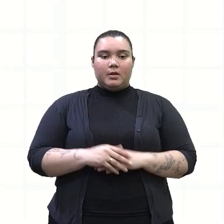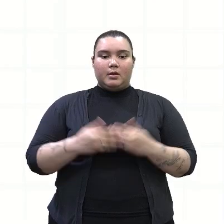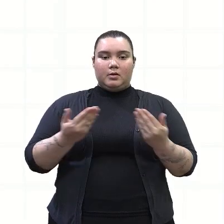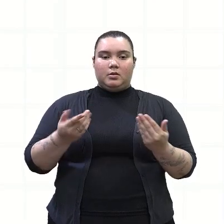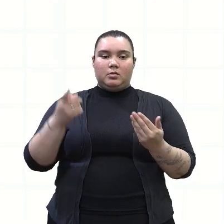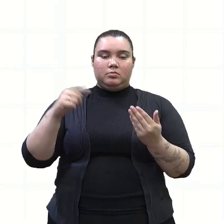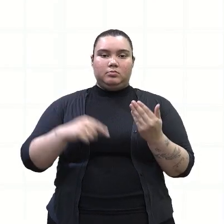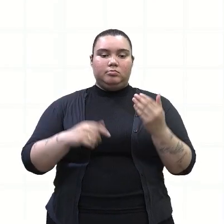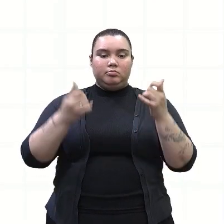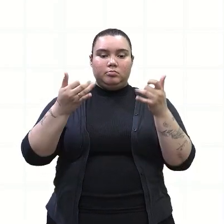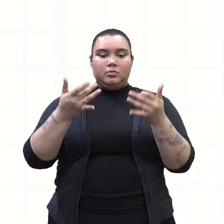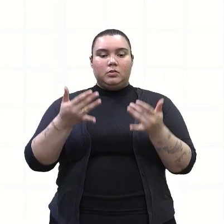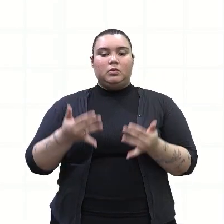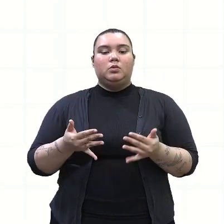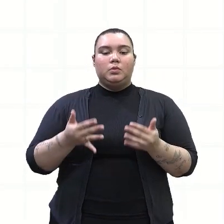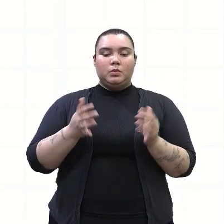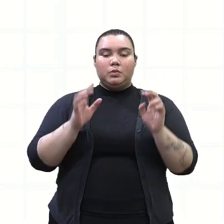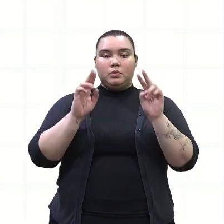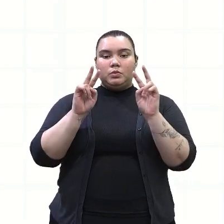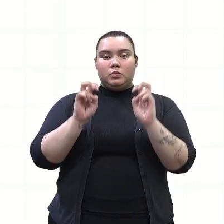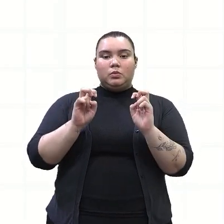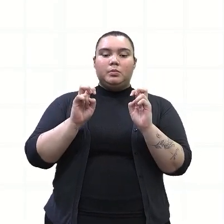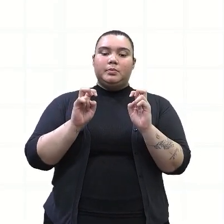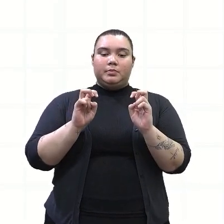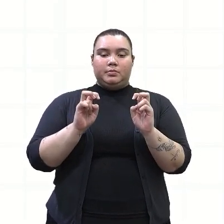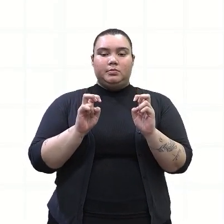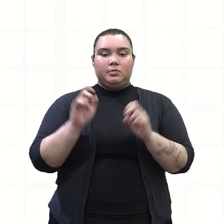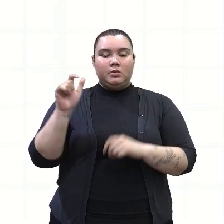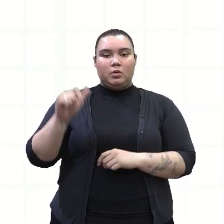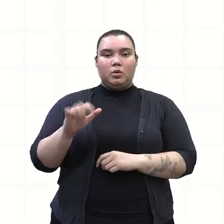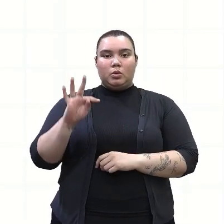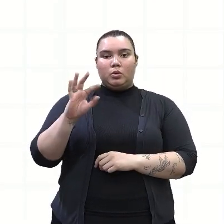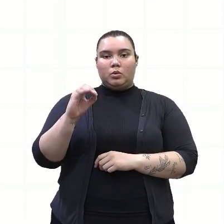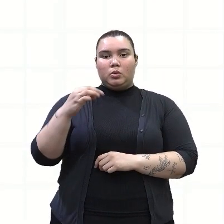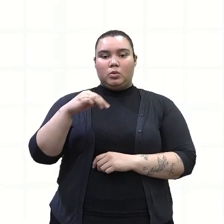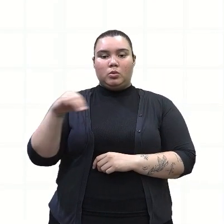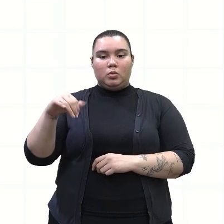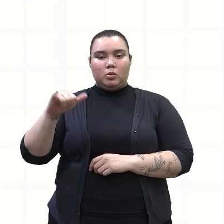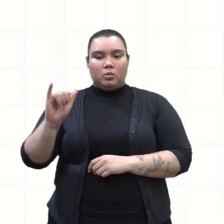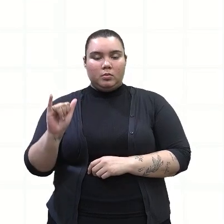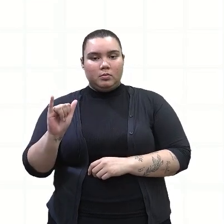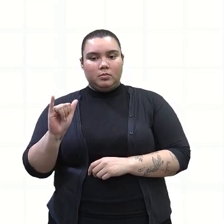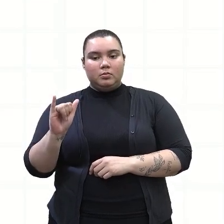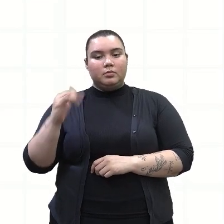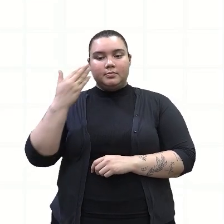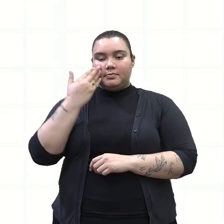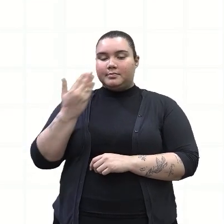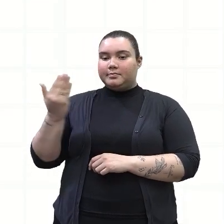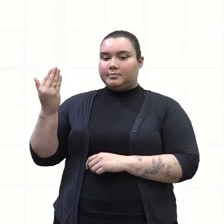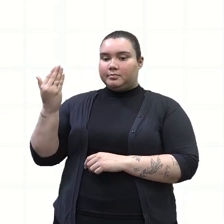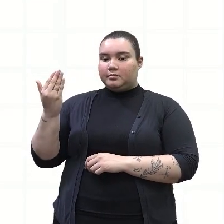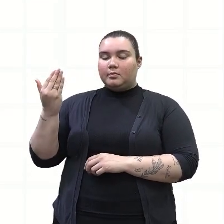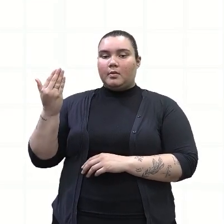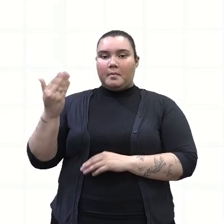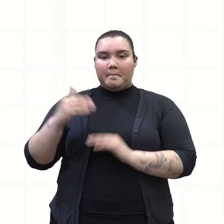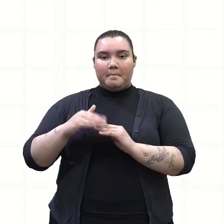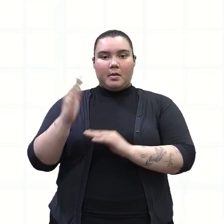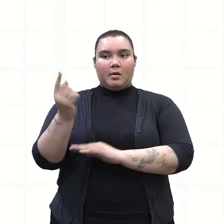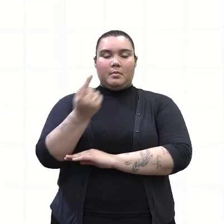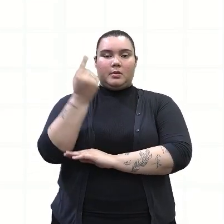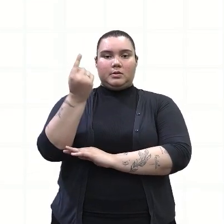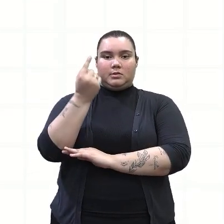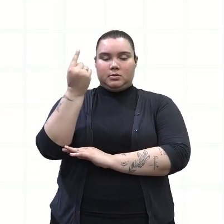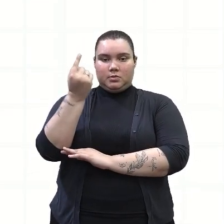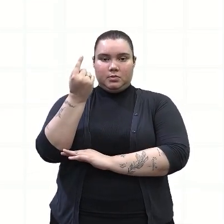um comentário aqui a respeito do Tommy. Tommy, que é o mais alto, the